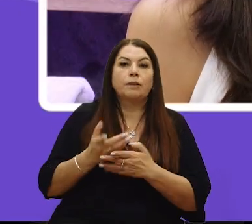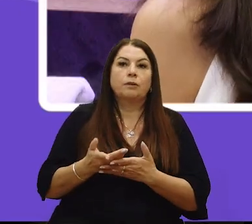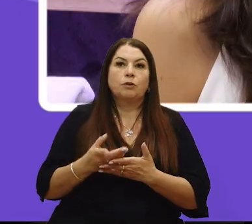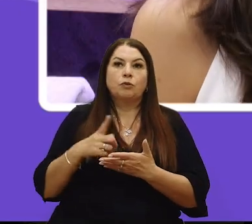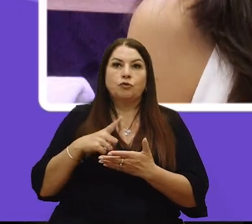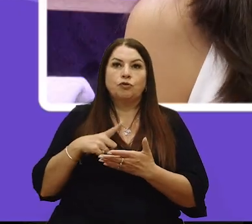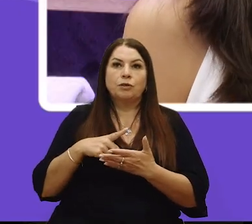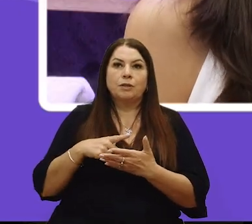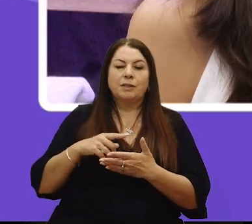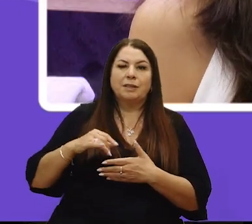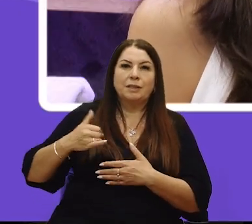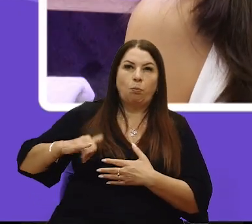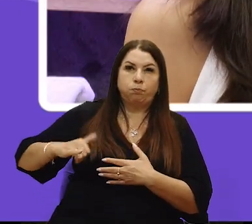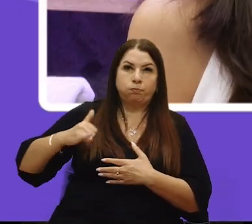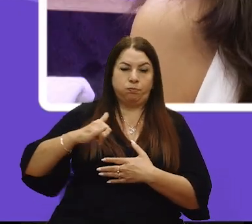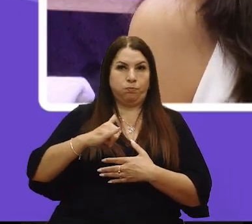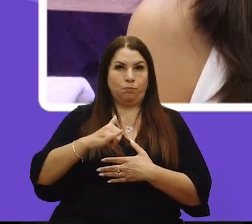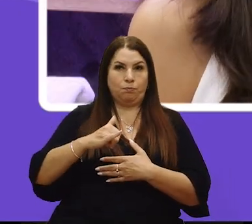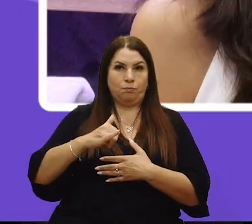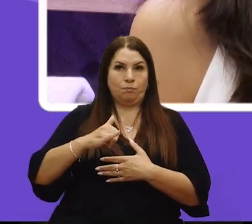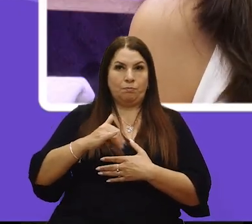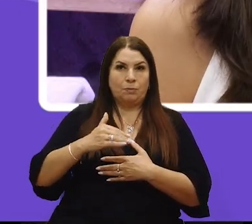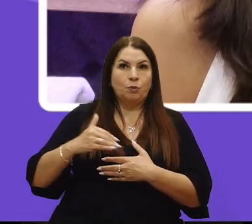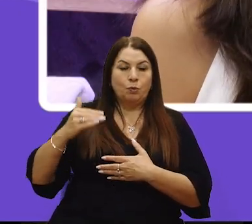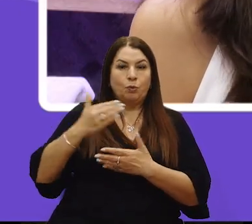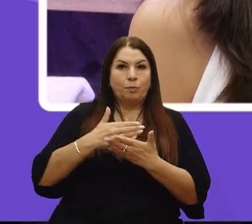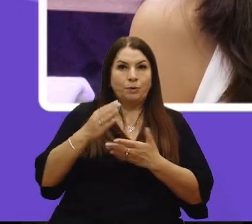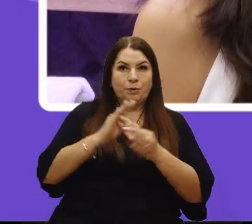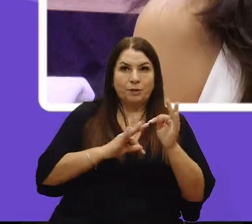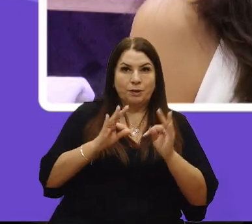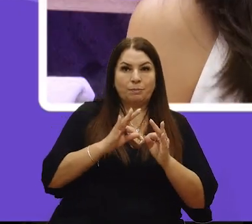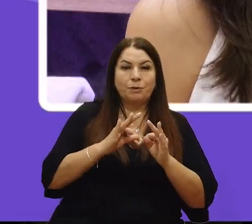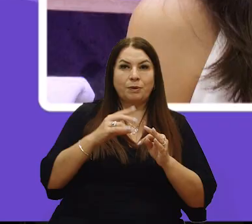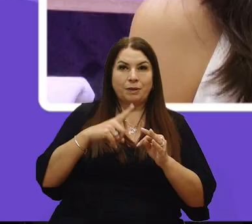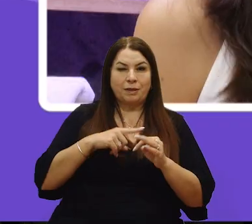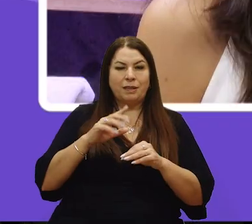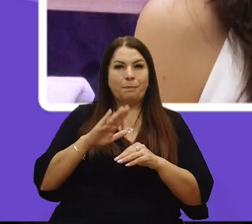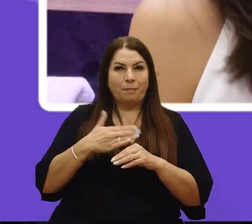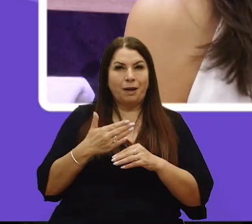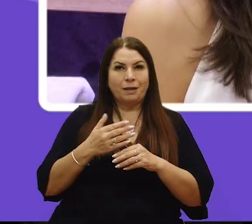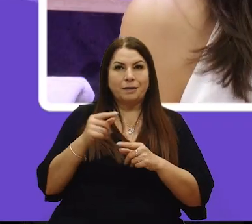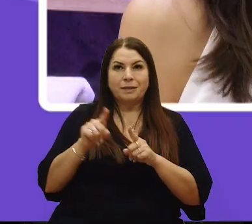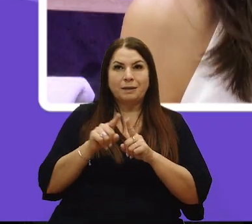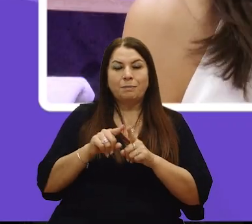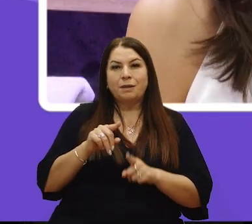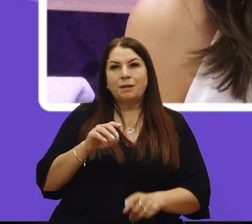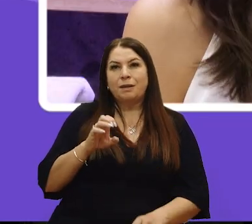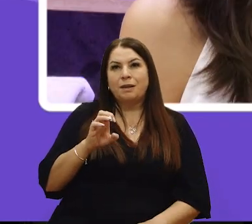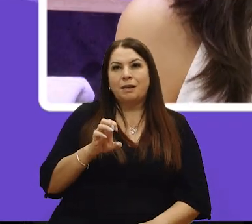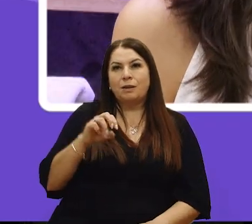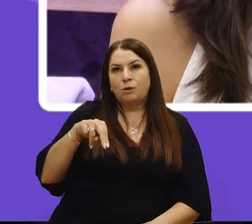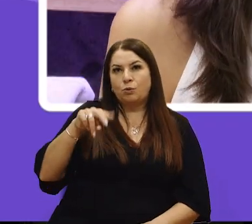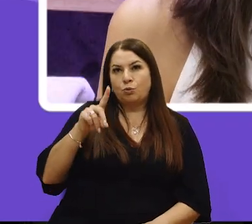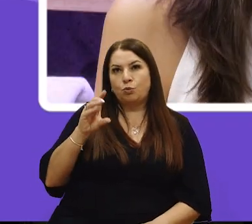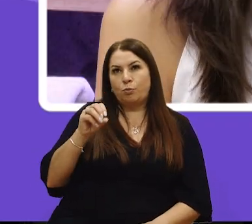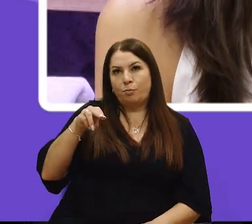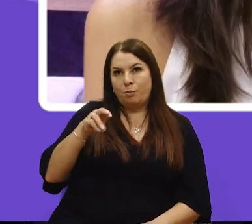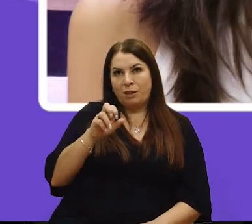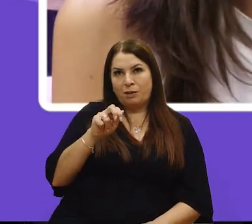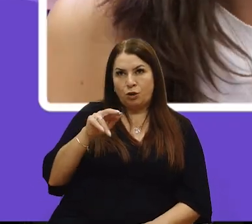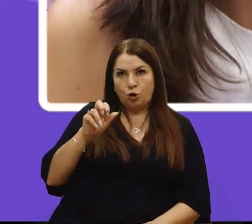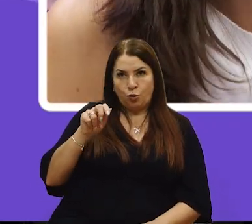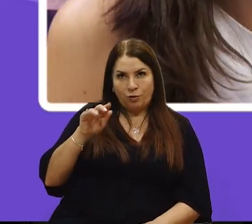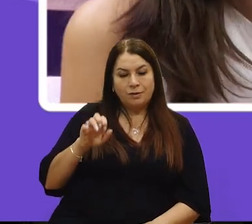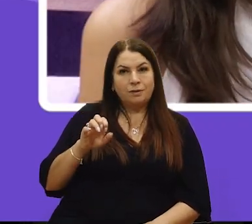outros problemas, né? Exatamente. Então, as pessoas têm outros problemas, a suplementação deve ser individualizada, é importante a gente falar isso. isso. Importantíssimo, é verdade. E até o